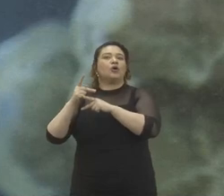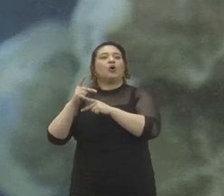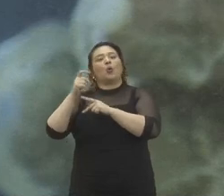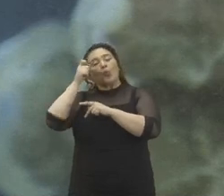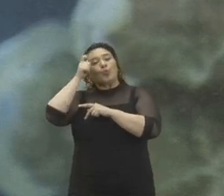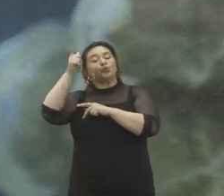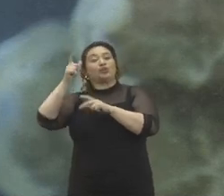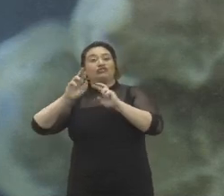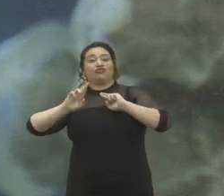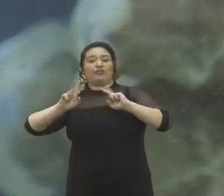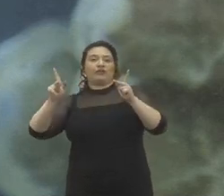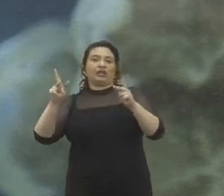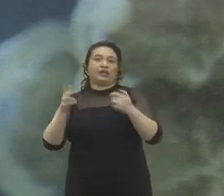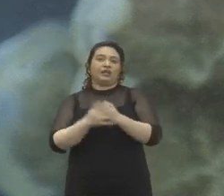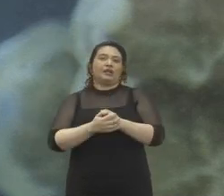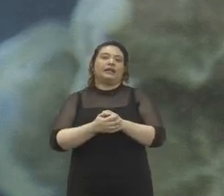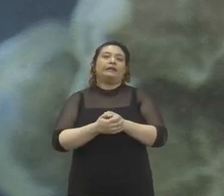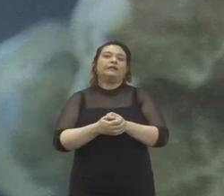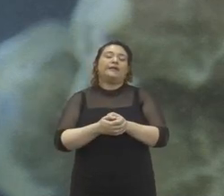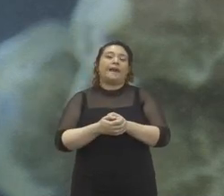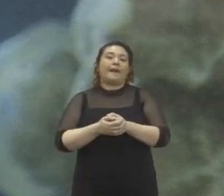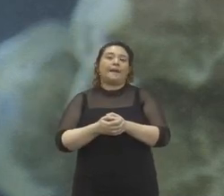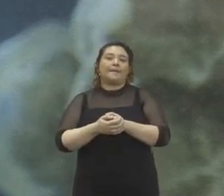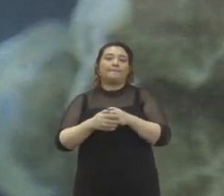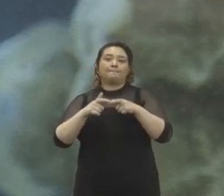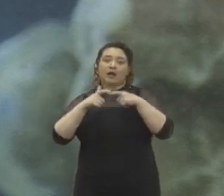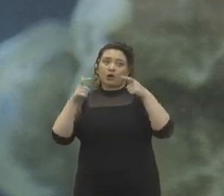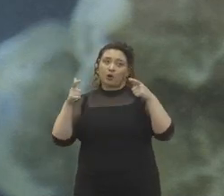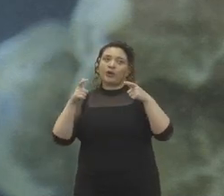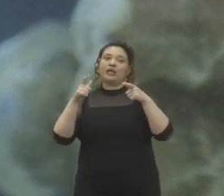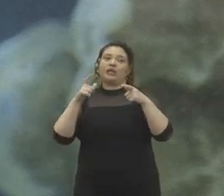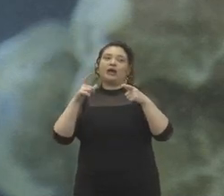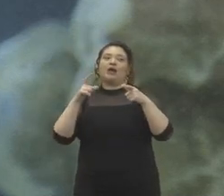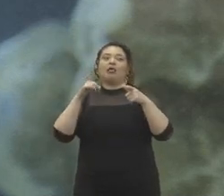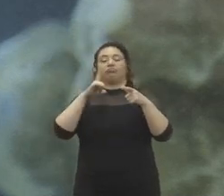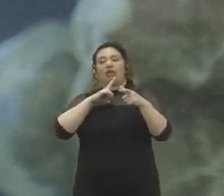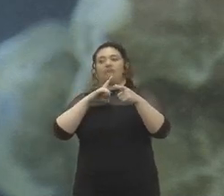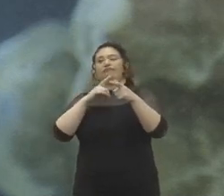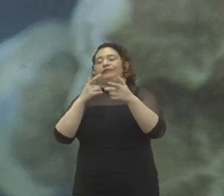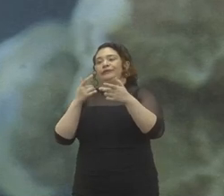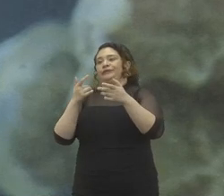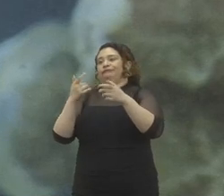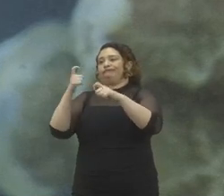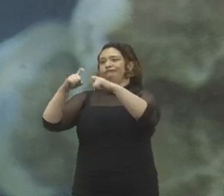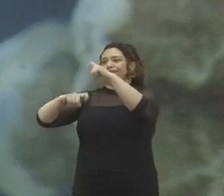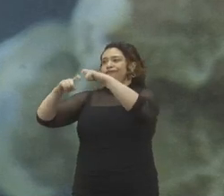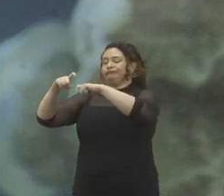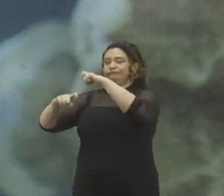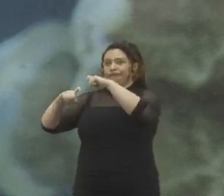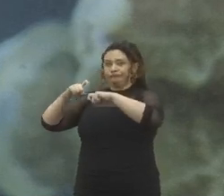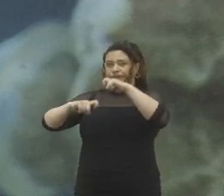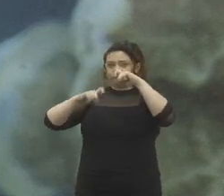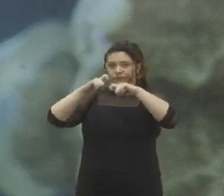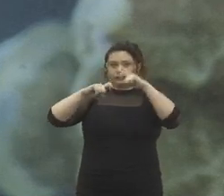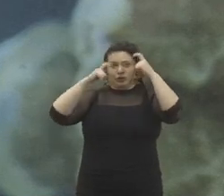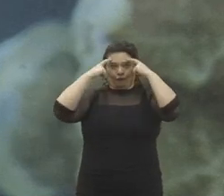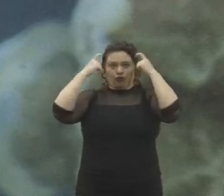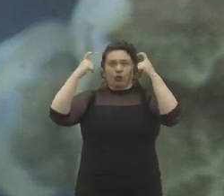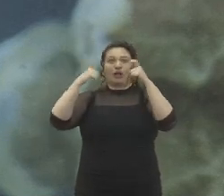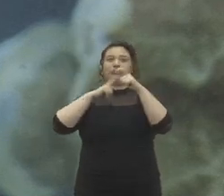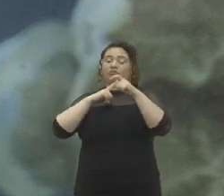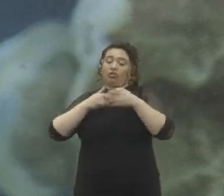diferente coisa e tal enfim muitos acasalamentos que resultaram em Muita muitos casos de